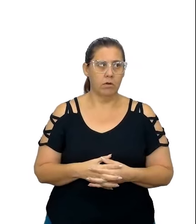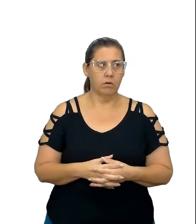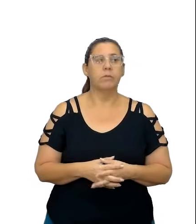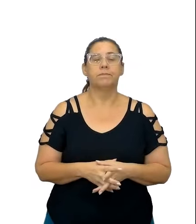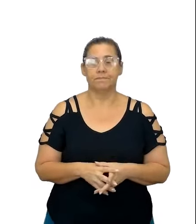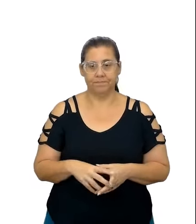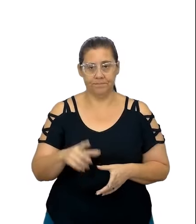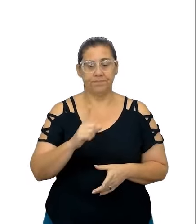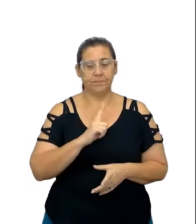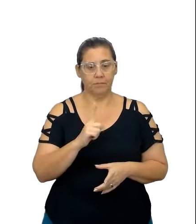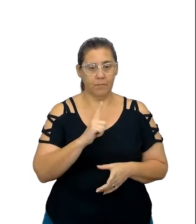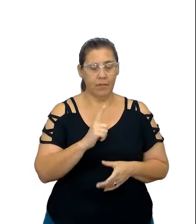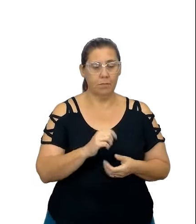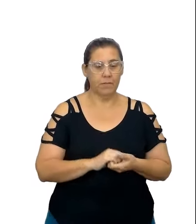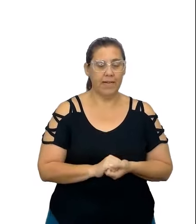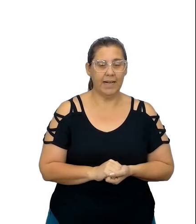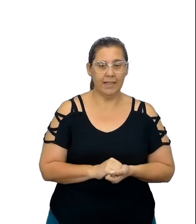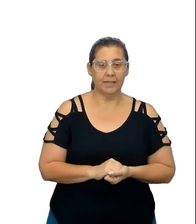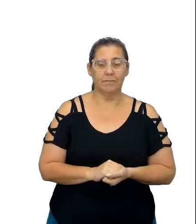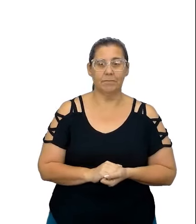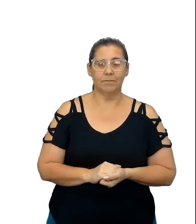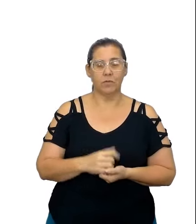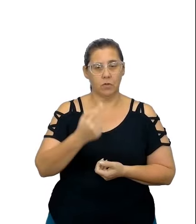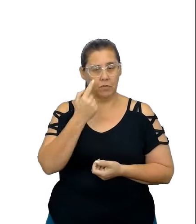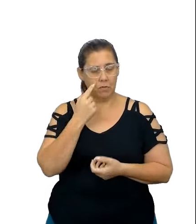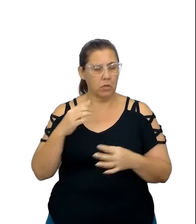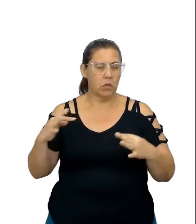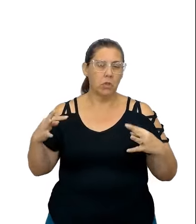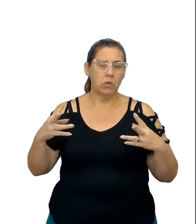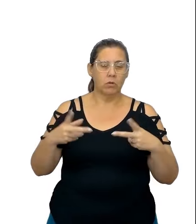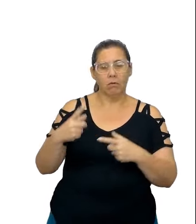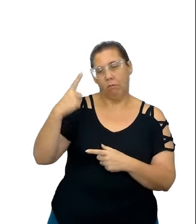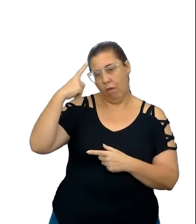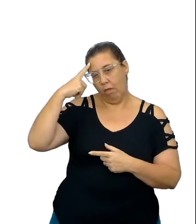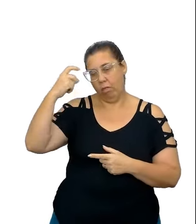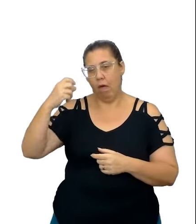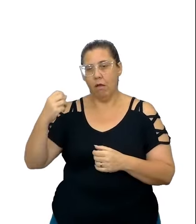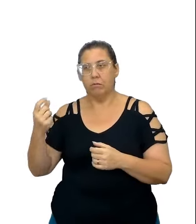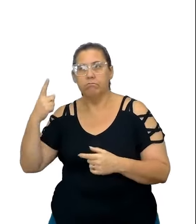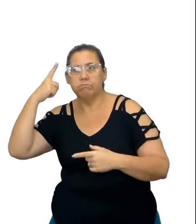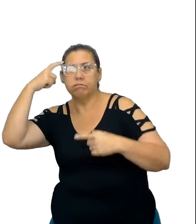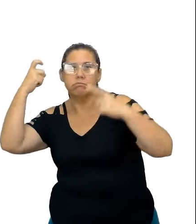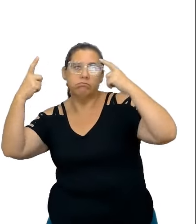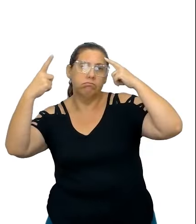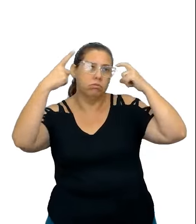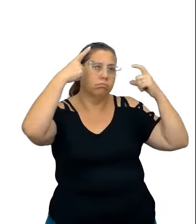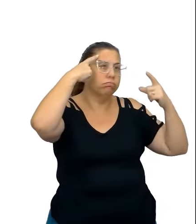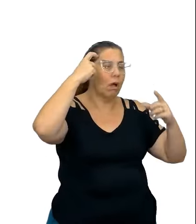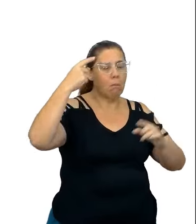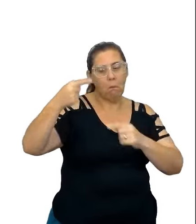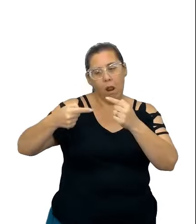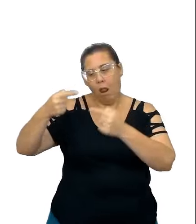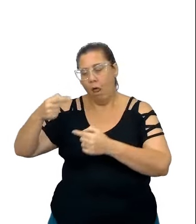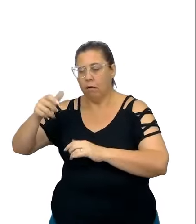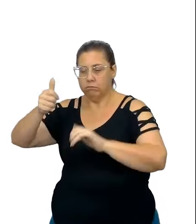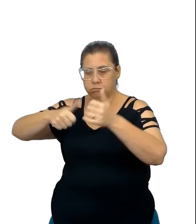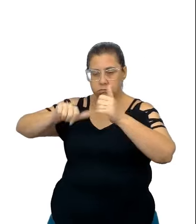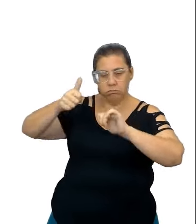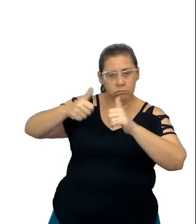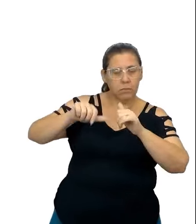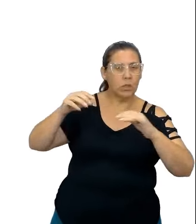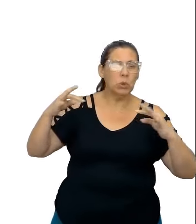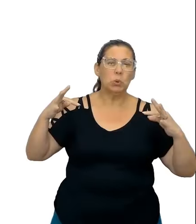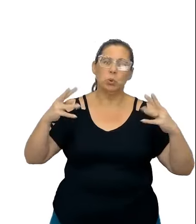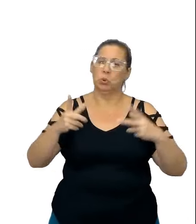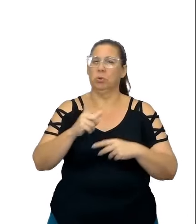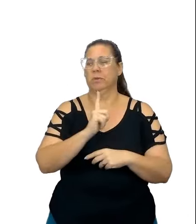teorizamos sobre, nós pegamos todas as ideias que surgiram, nós discutimos, nós analisamos tudo